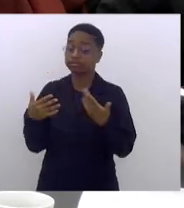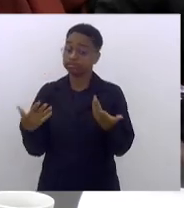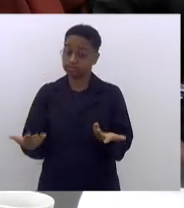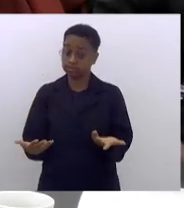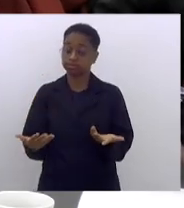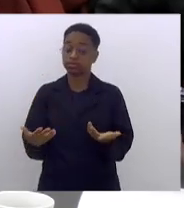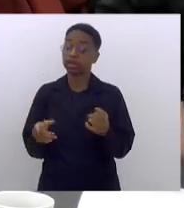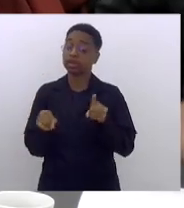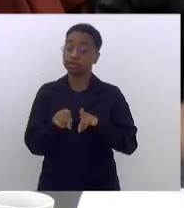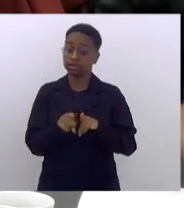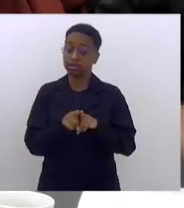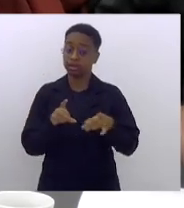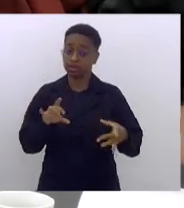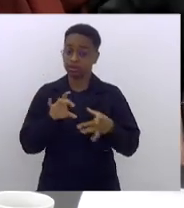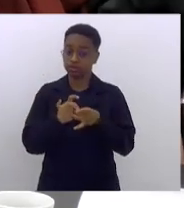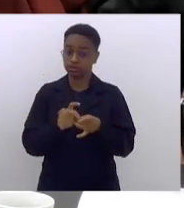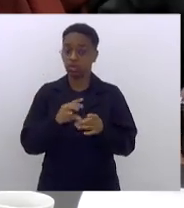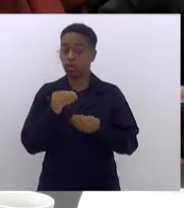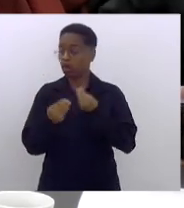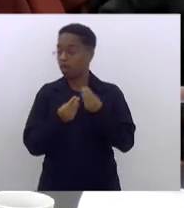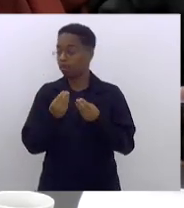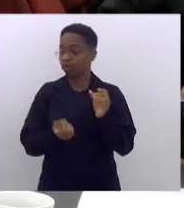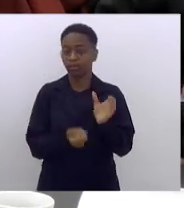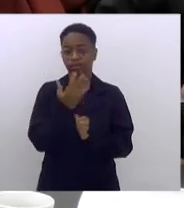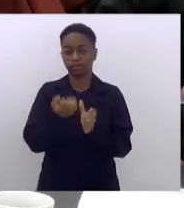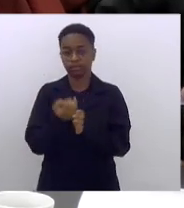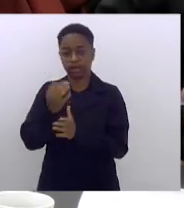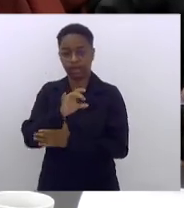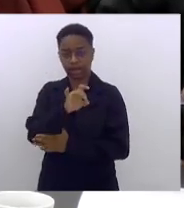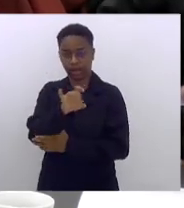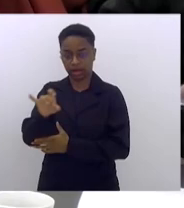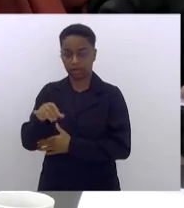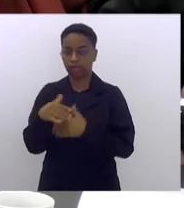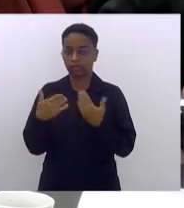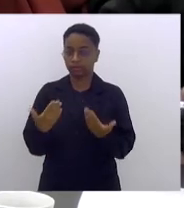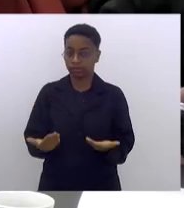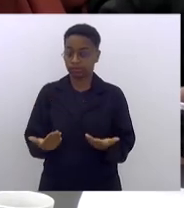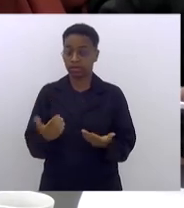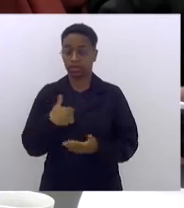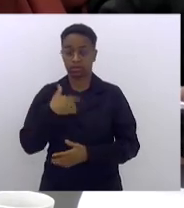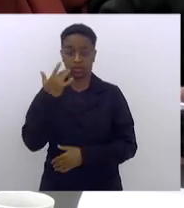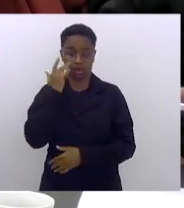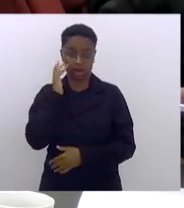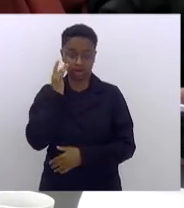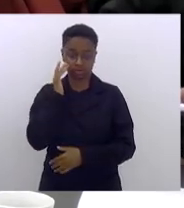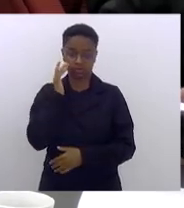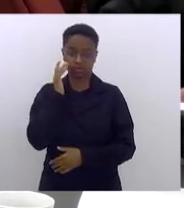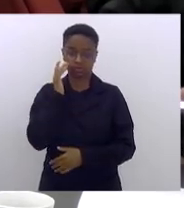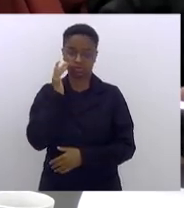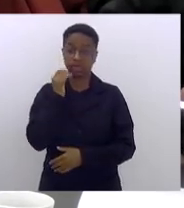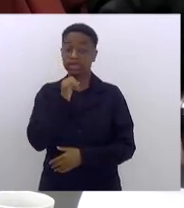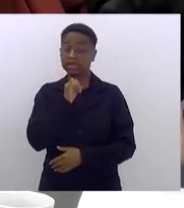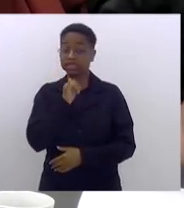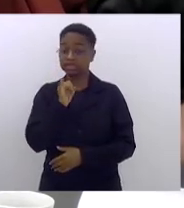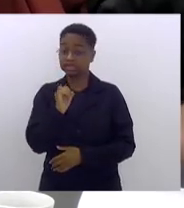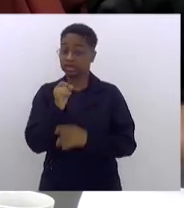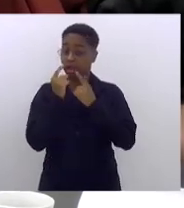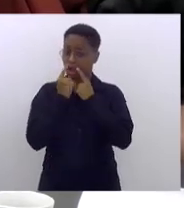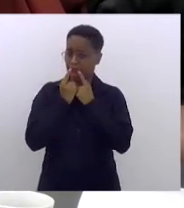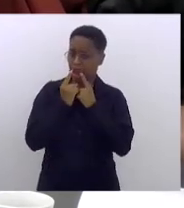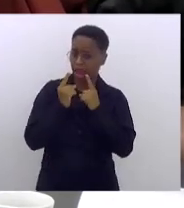isso também está relacionado ao volume e à produtividade. Então, assim, eu acho que se fosse uma queixa,